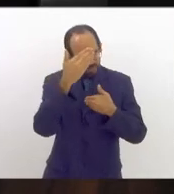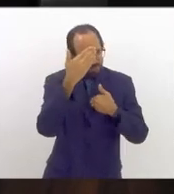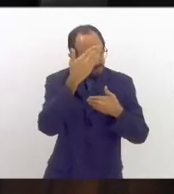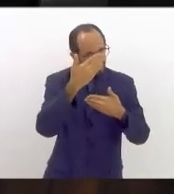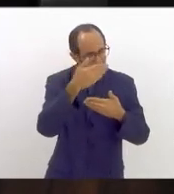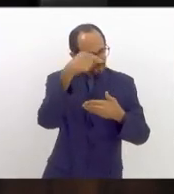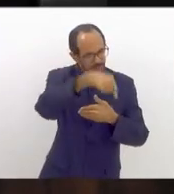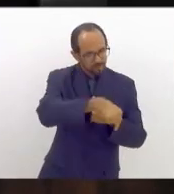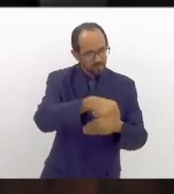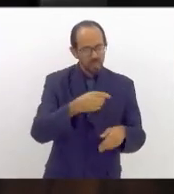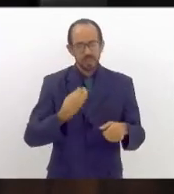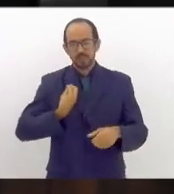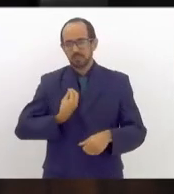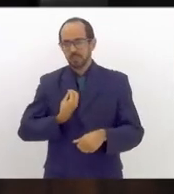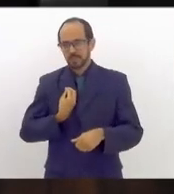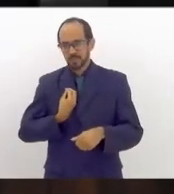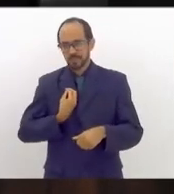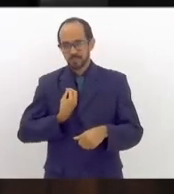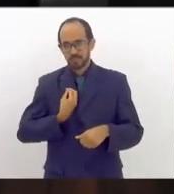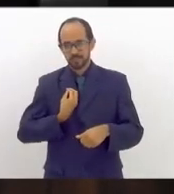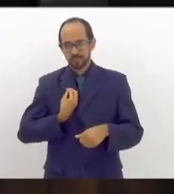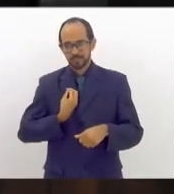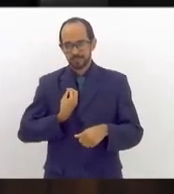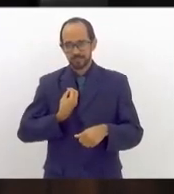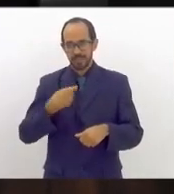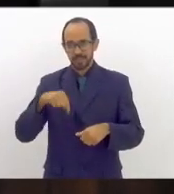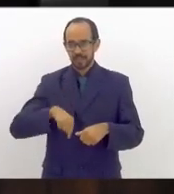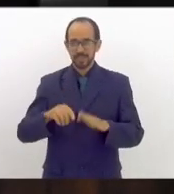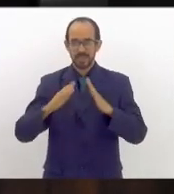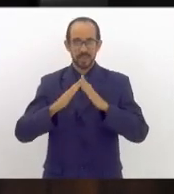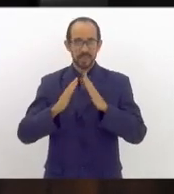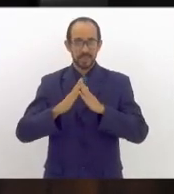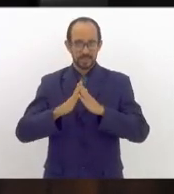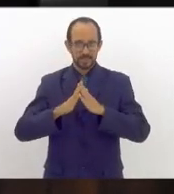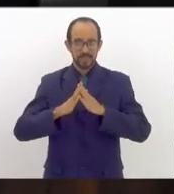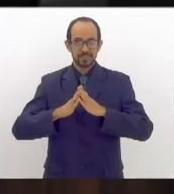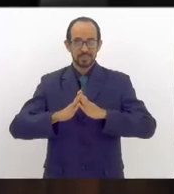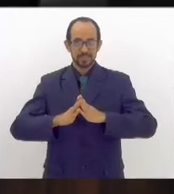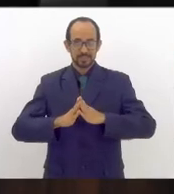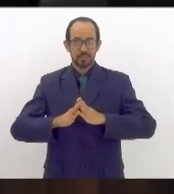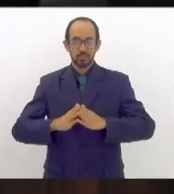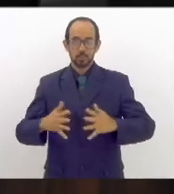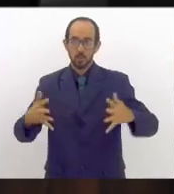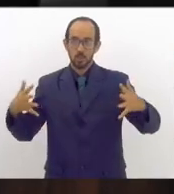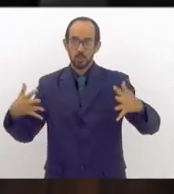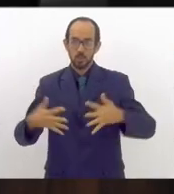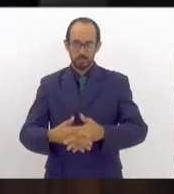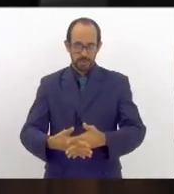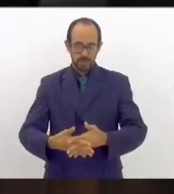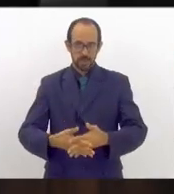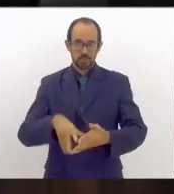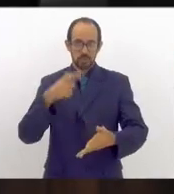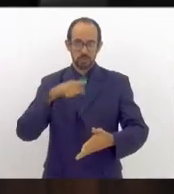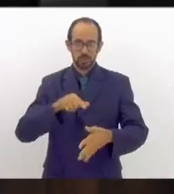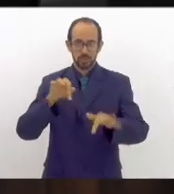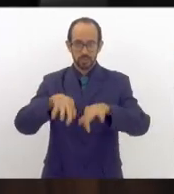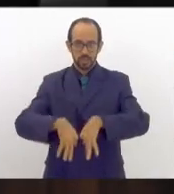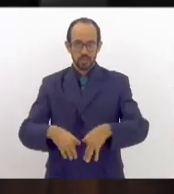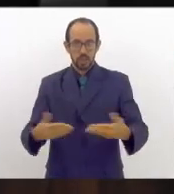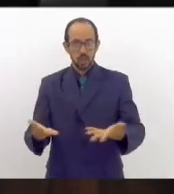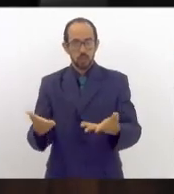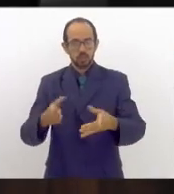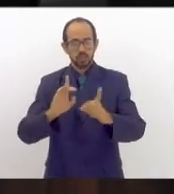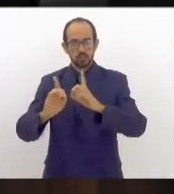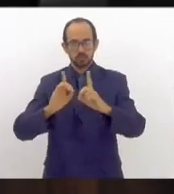vocês essa casa aqui é programou para encerrar 17 mas hoje foi um dia de